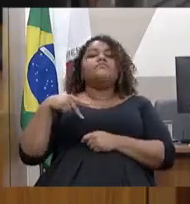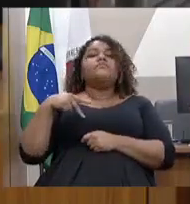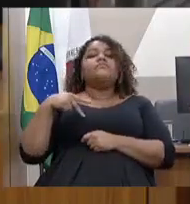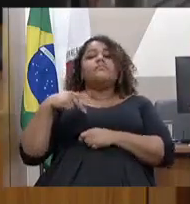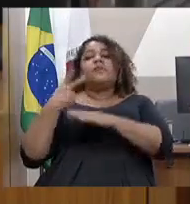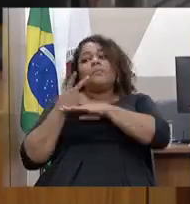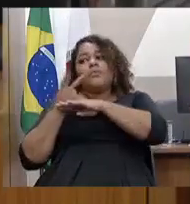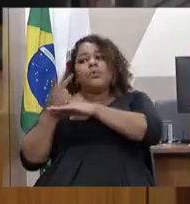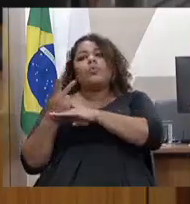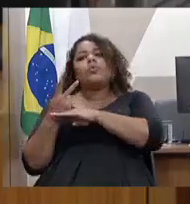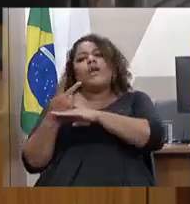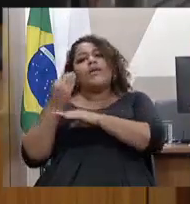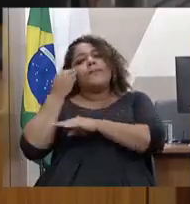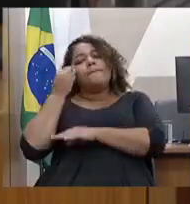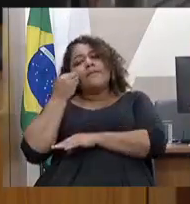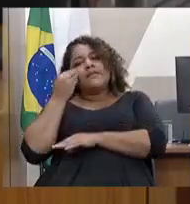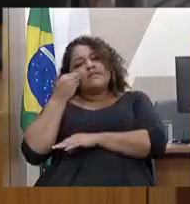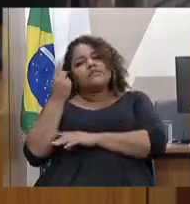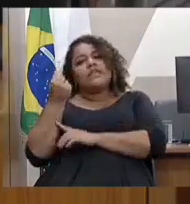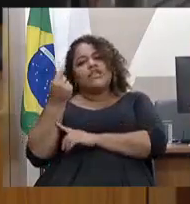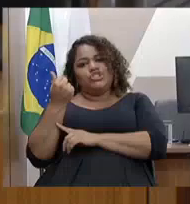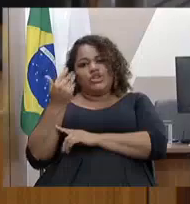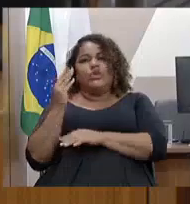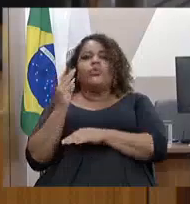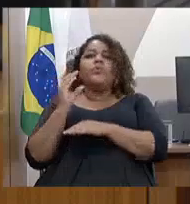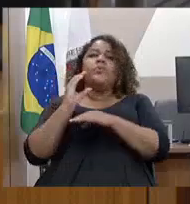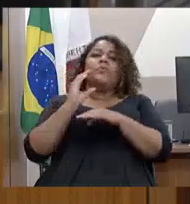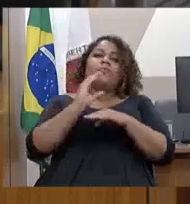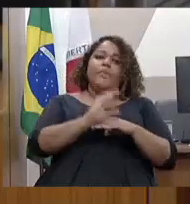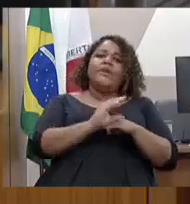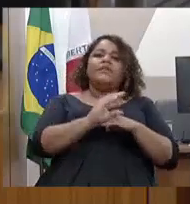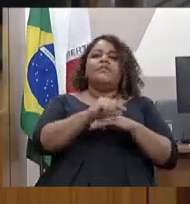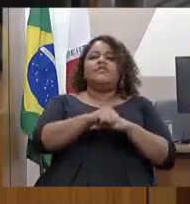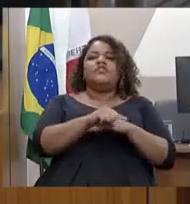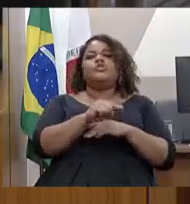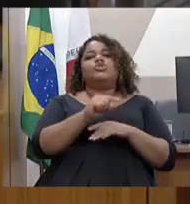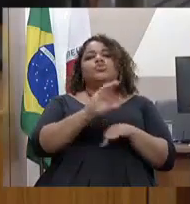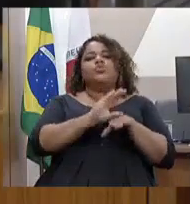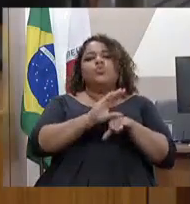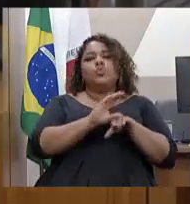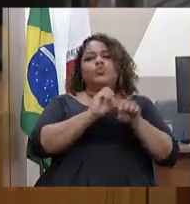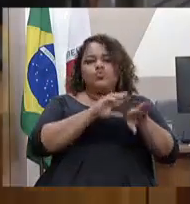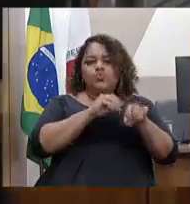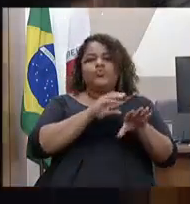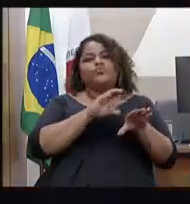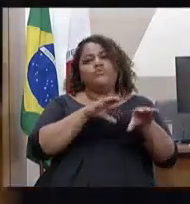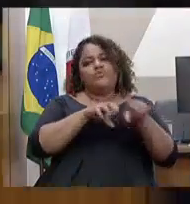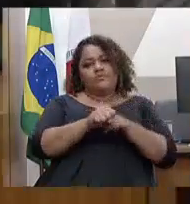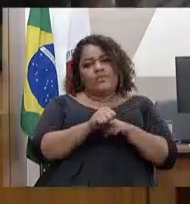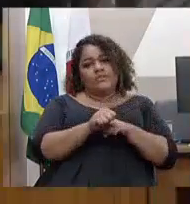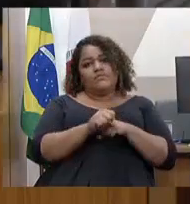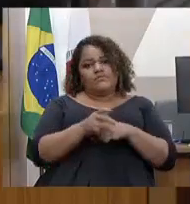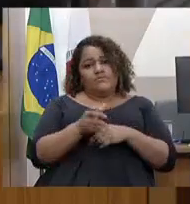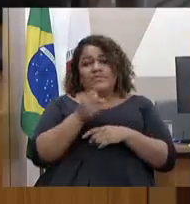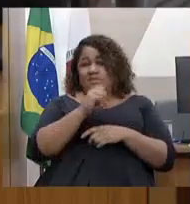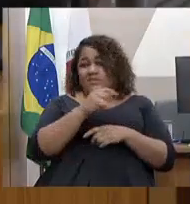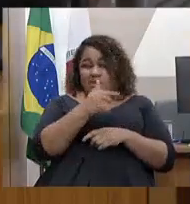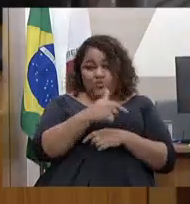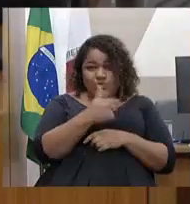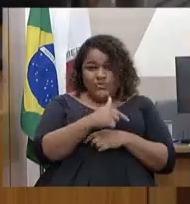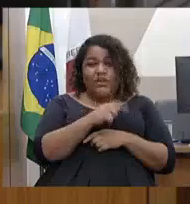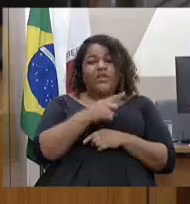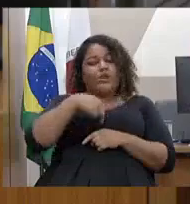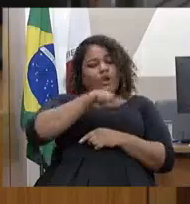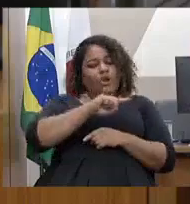essa recurso para a gente formar sem conhecimento sem informação nós vamos continuar chorando 28 e por isso que eu agradeço aqui o